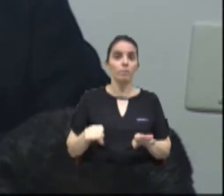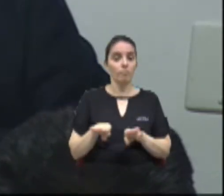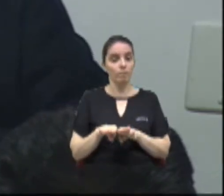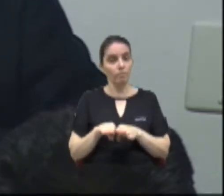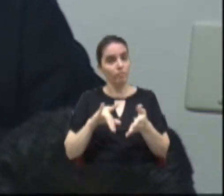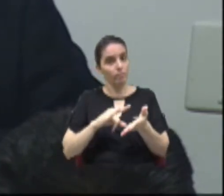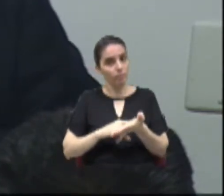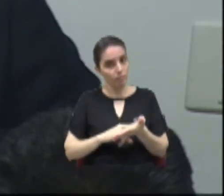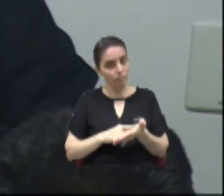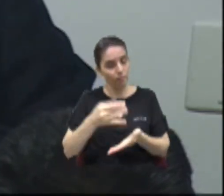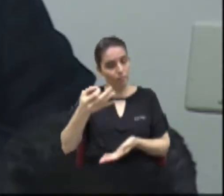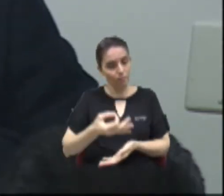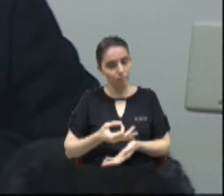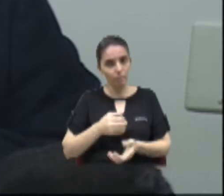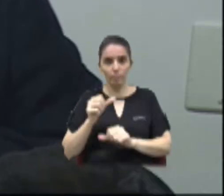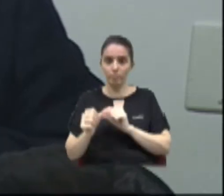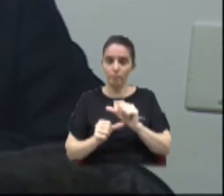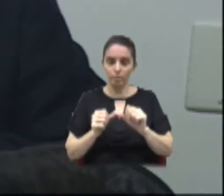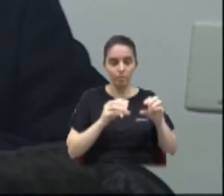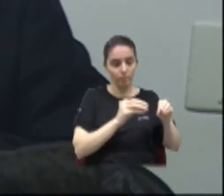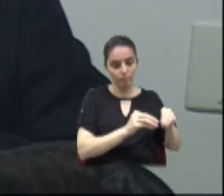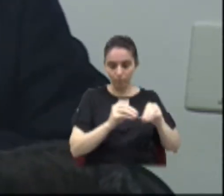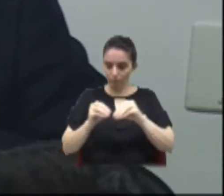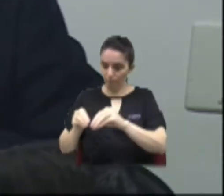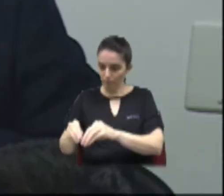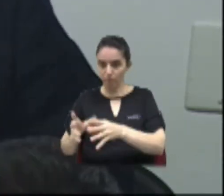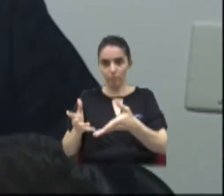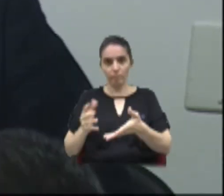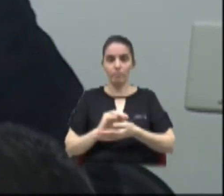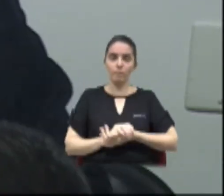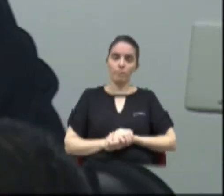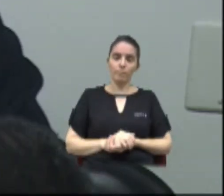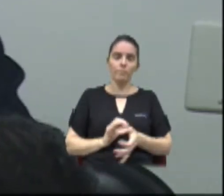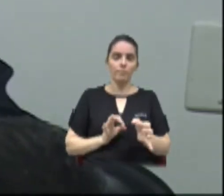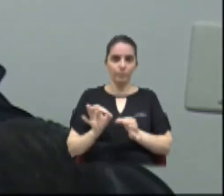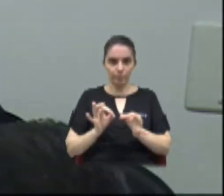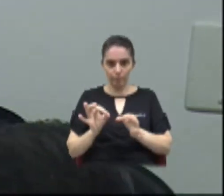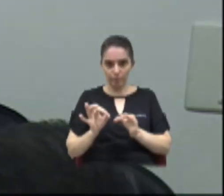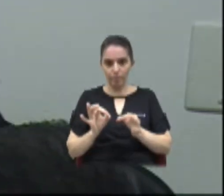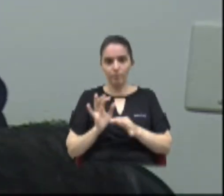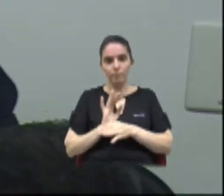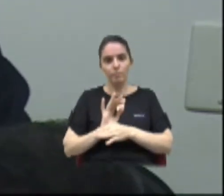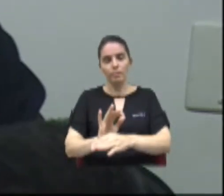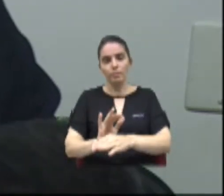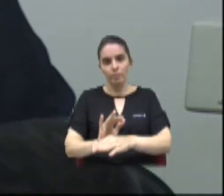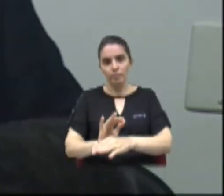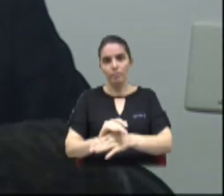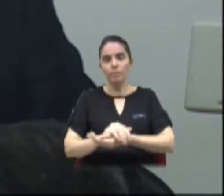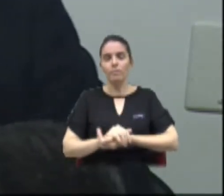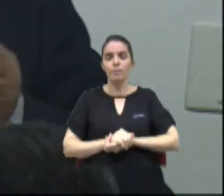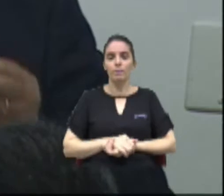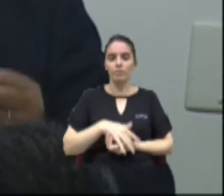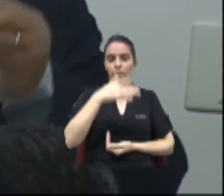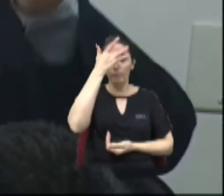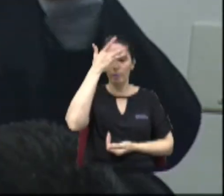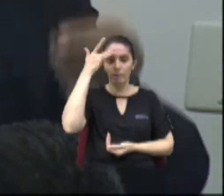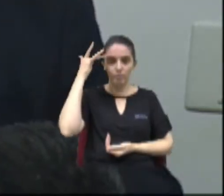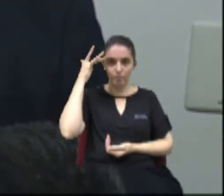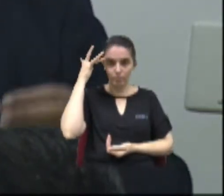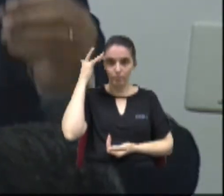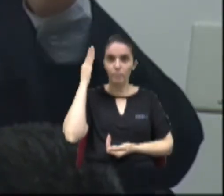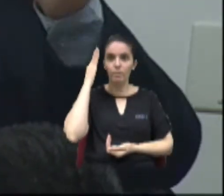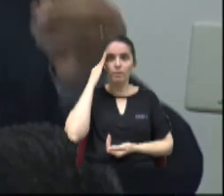porque muda isso mês a mês. E o que o Rafael falou foi muito importante em relação a isso, que não é para beneficiar o movimento,